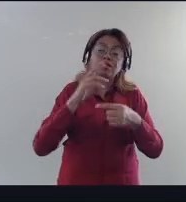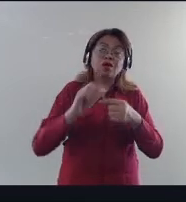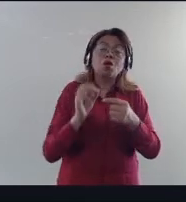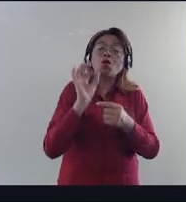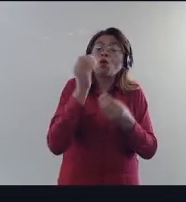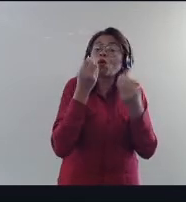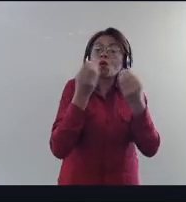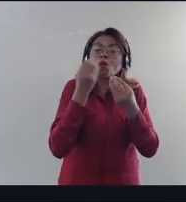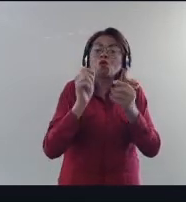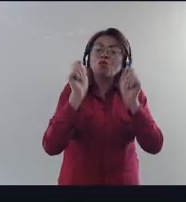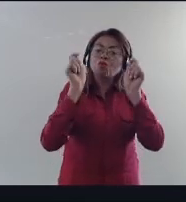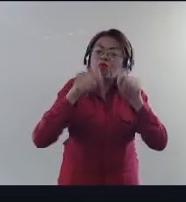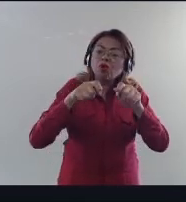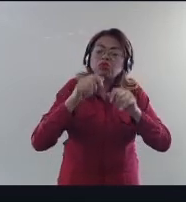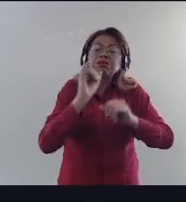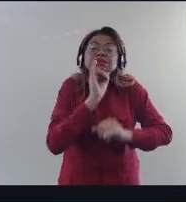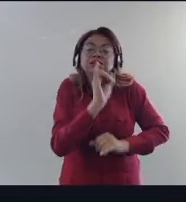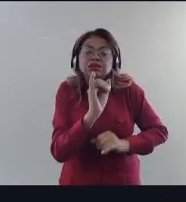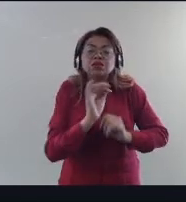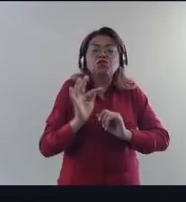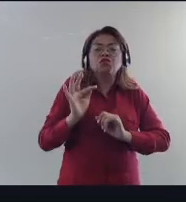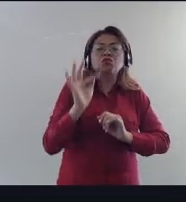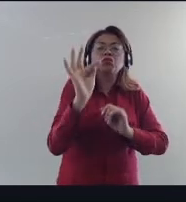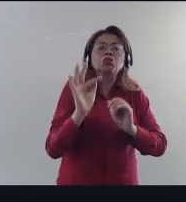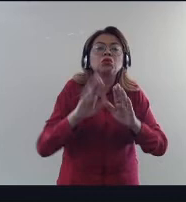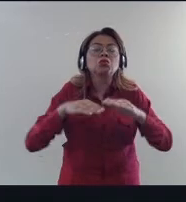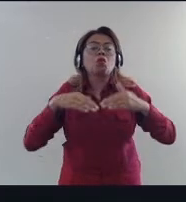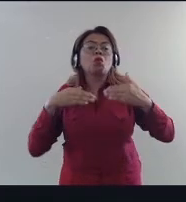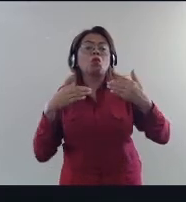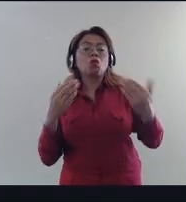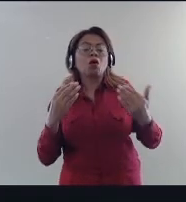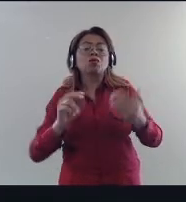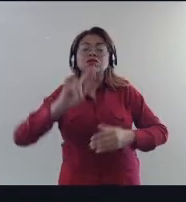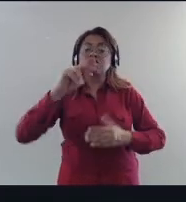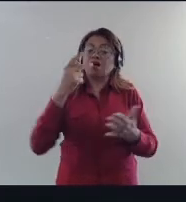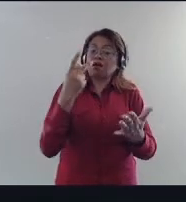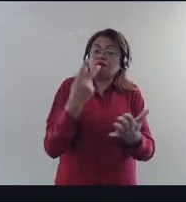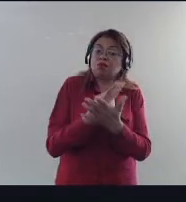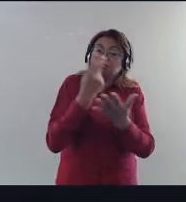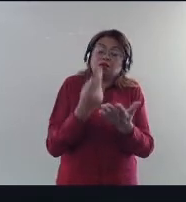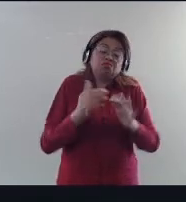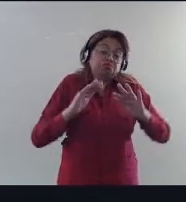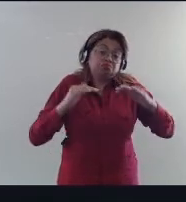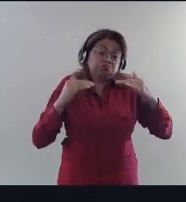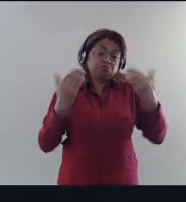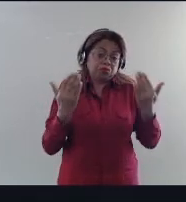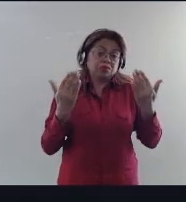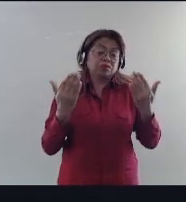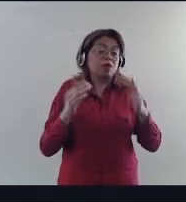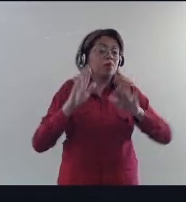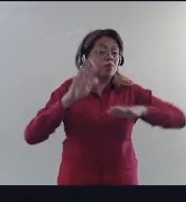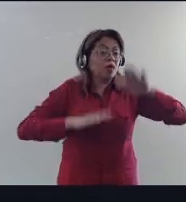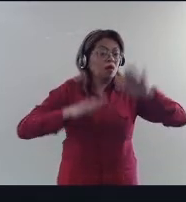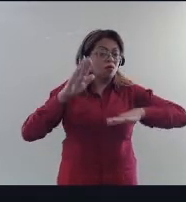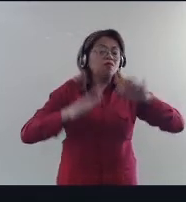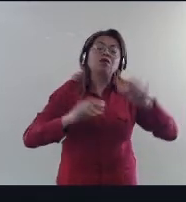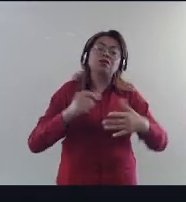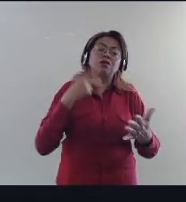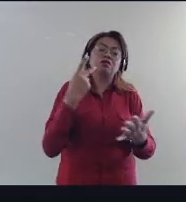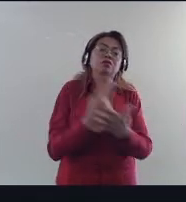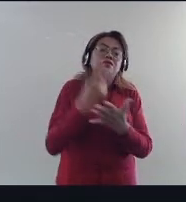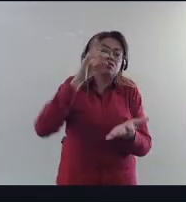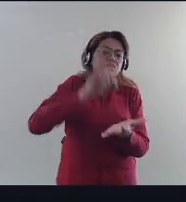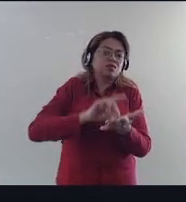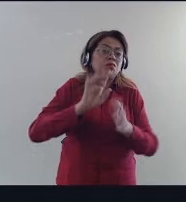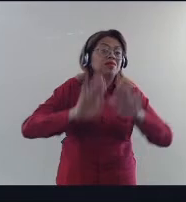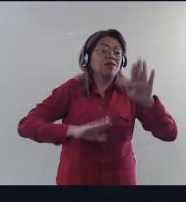consegue desenhar diferentes cenários. Se eles vão se concretizar ou não é outra história, porque aí a gente entra no que você mencionou